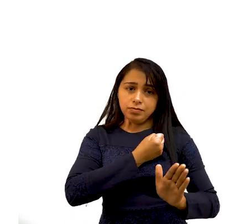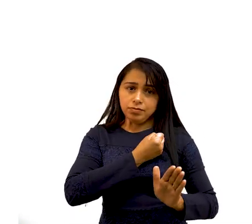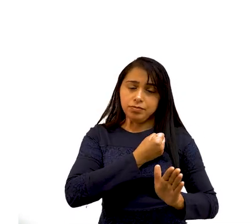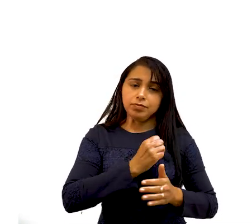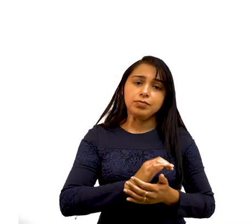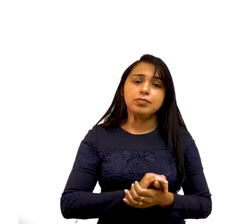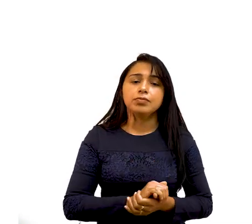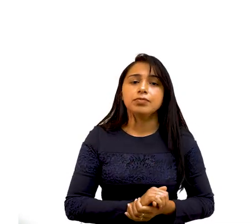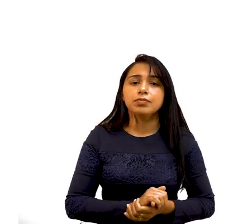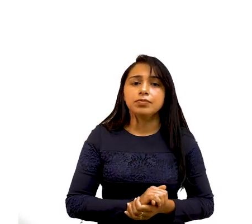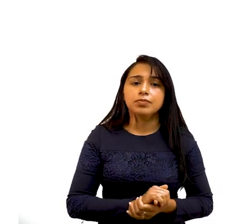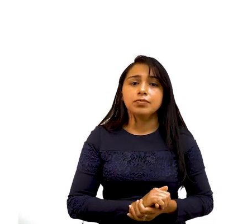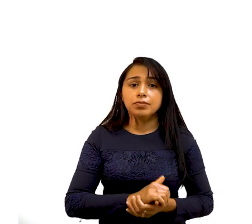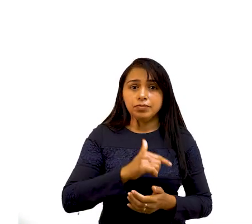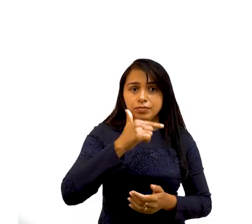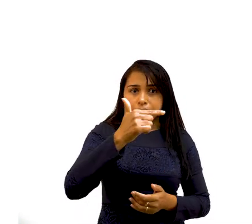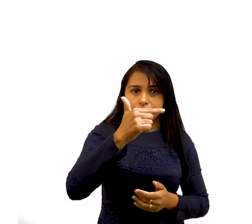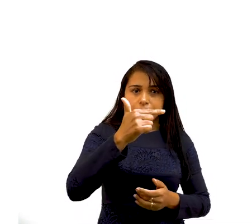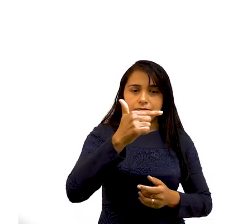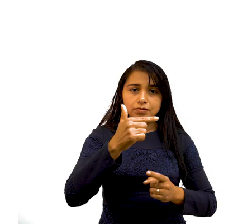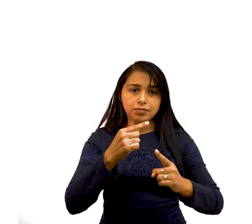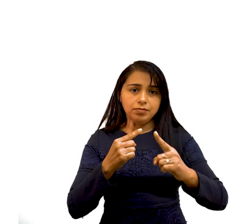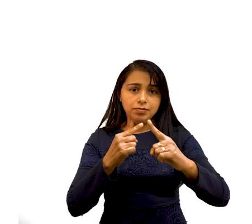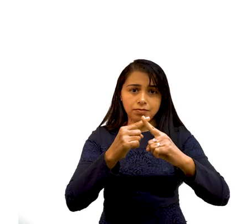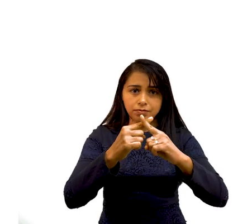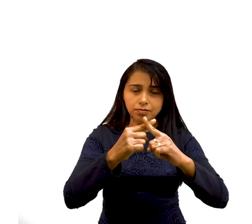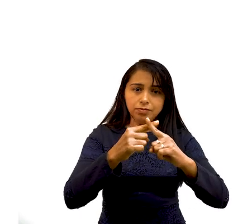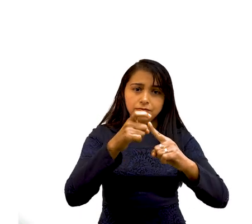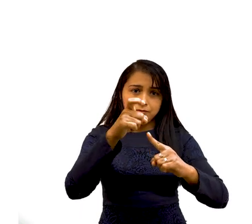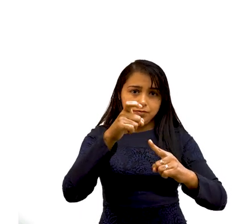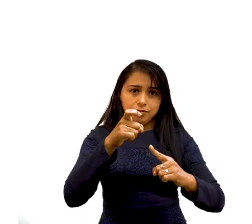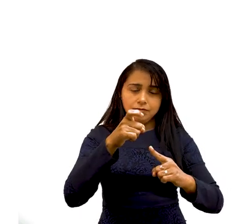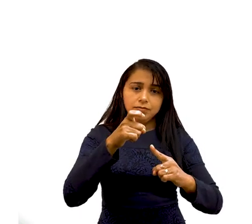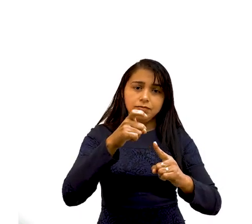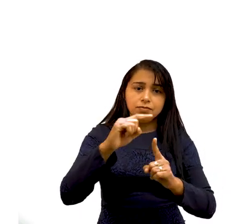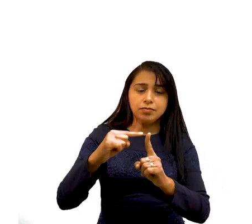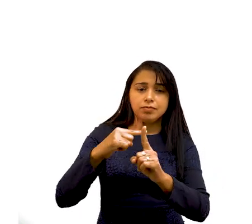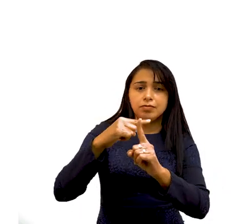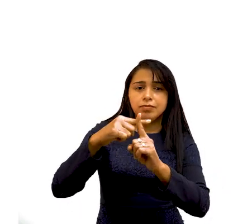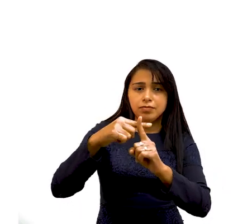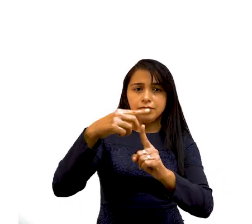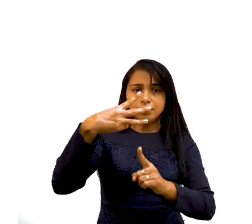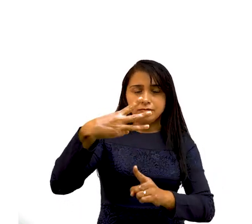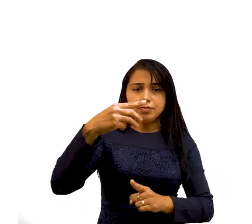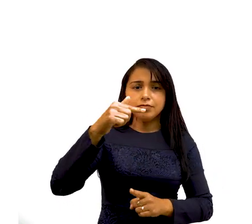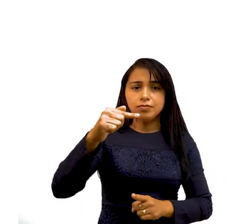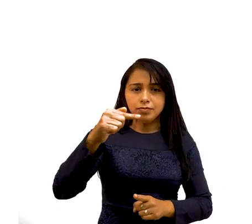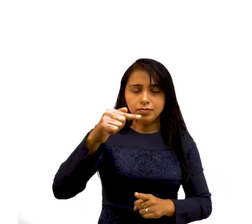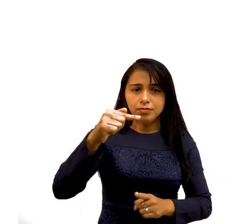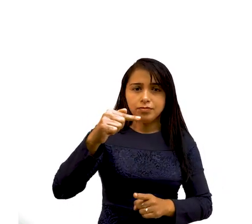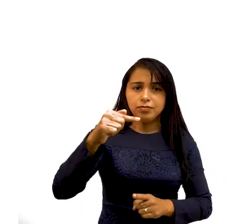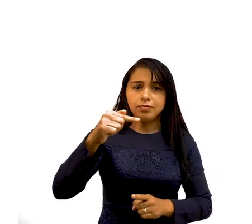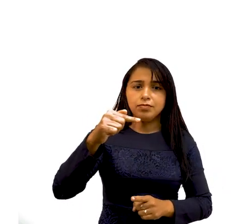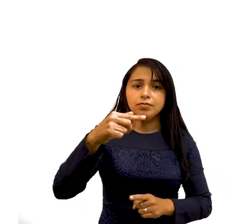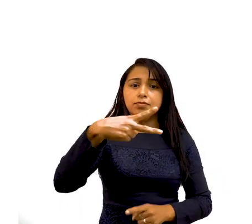número por 3, então vezes 3. Então, somei aqui com 87